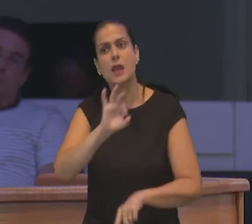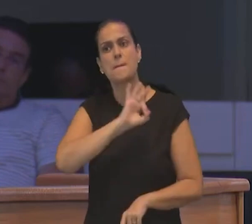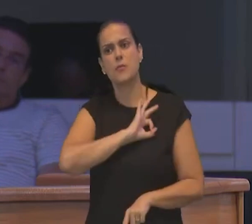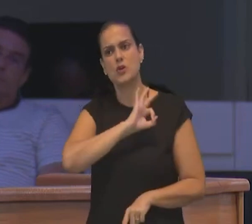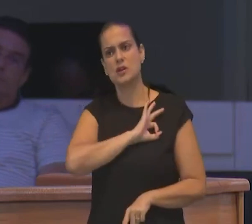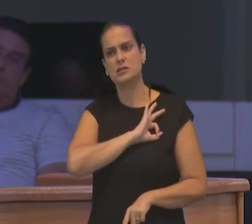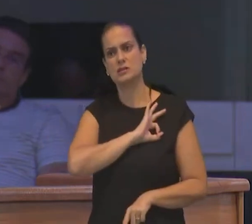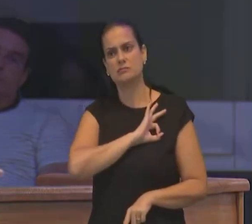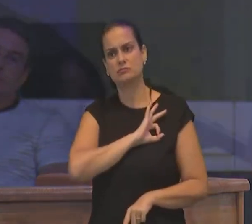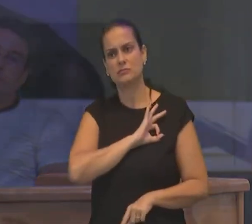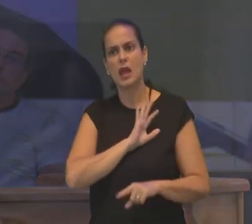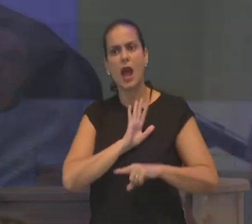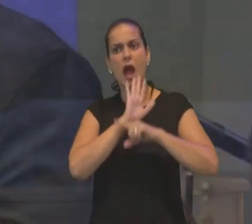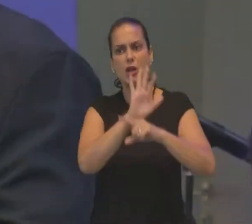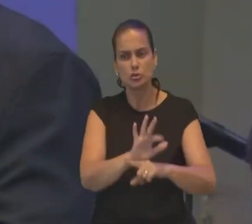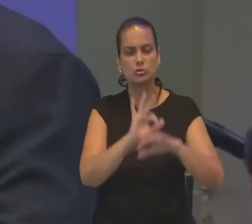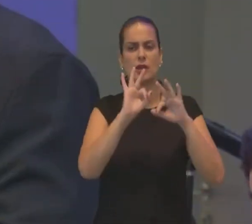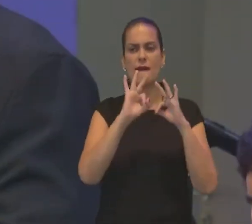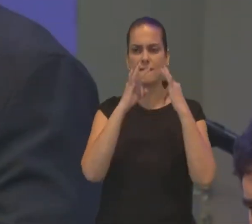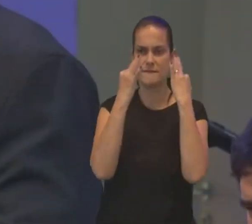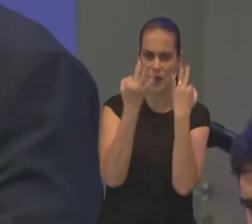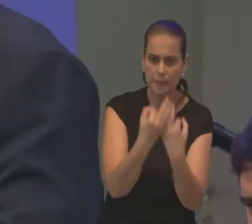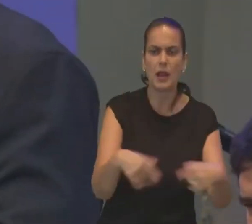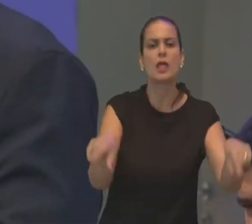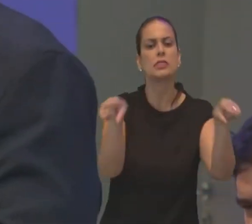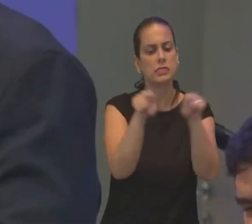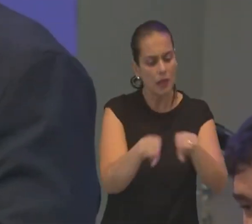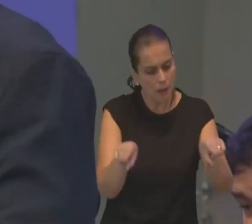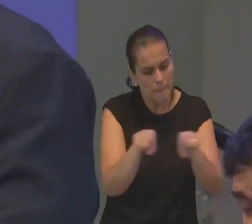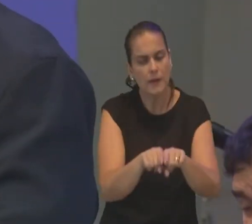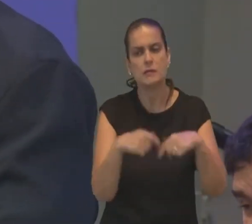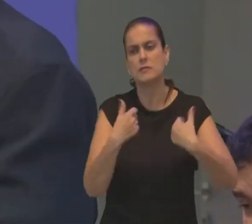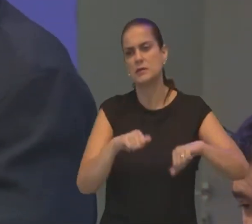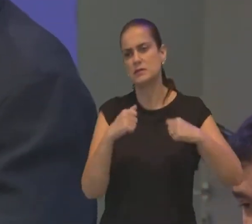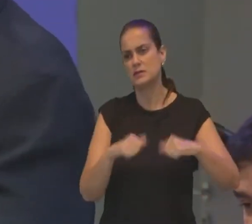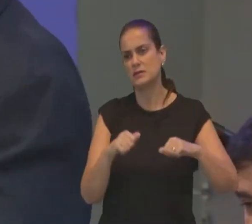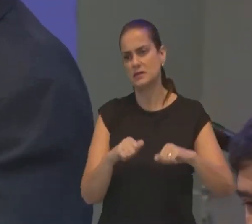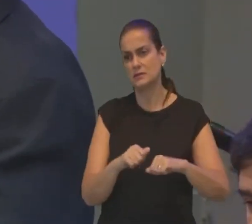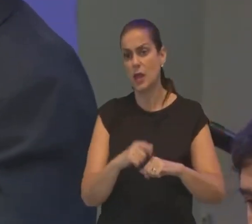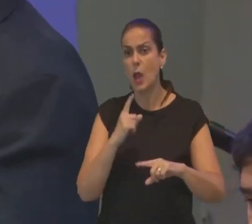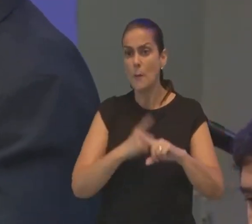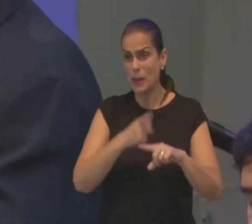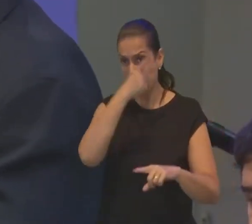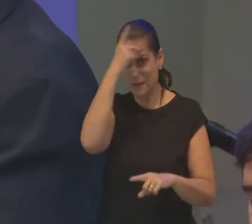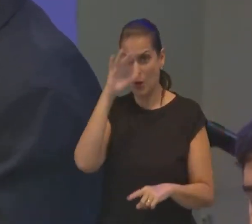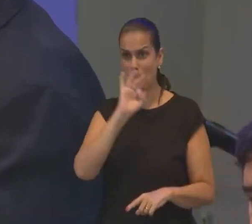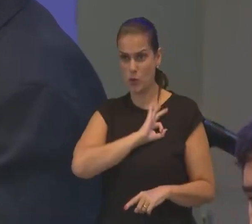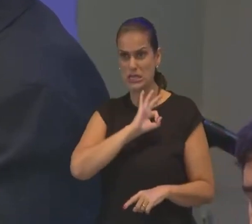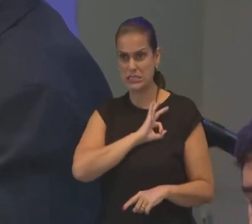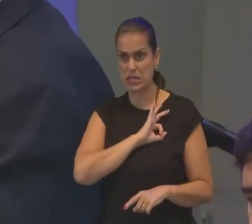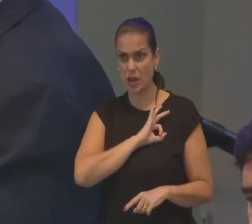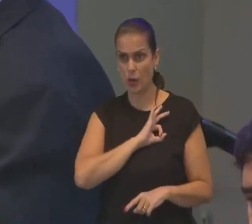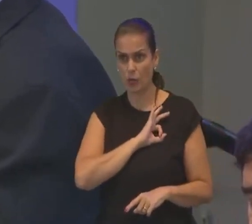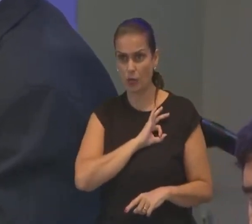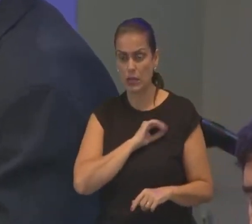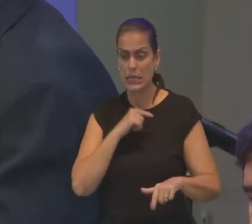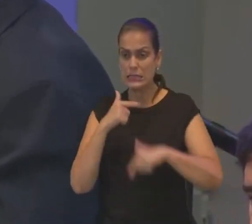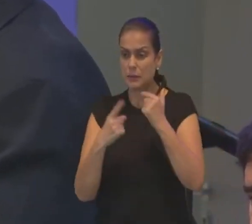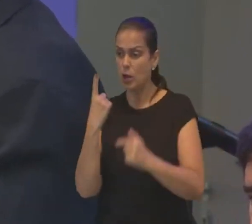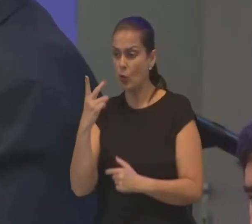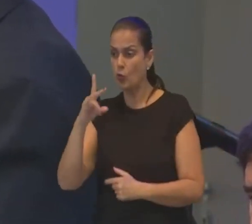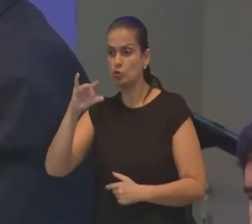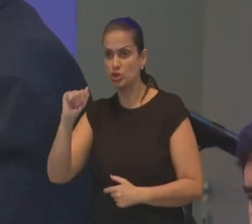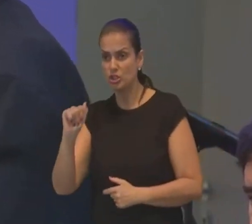a família, atende os filhos dos presos, mas o policial penal trabalha 1 dia e folga 3, quer dizer, se